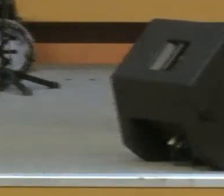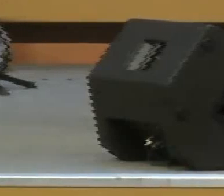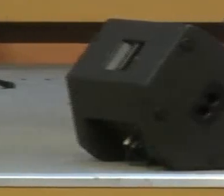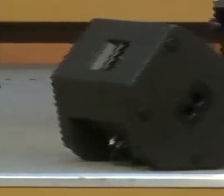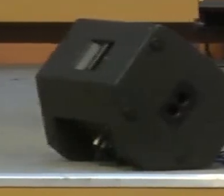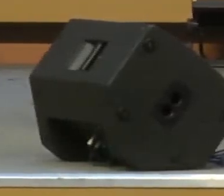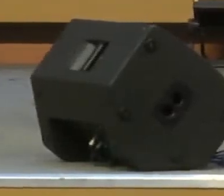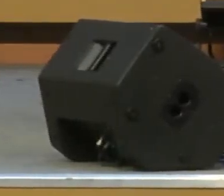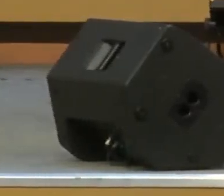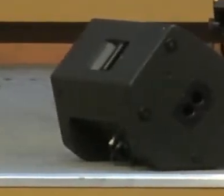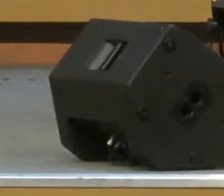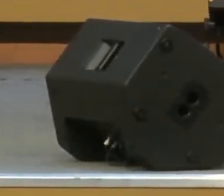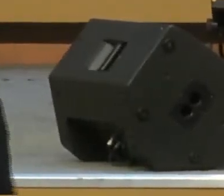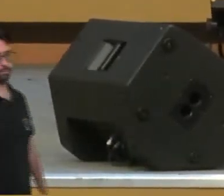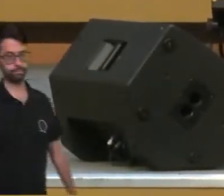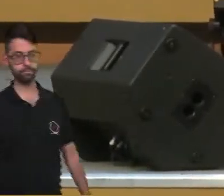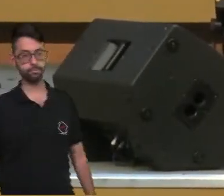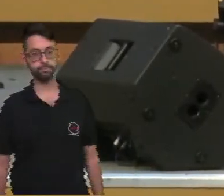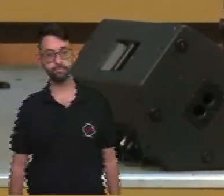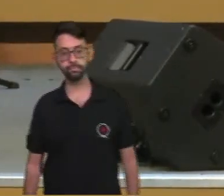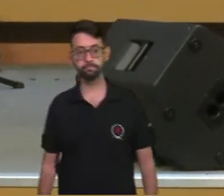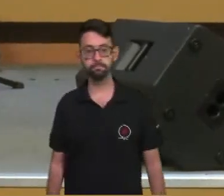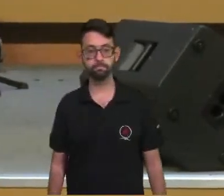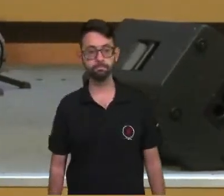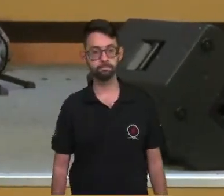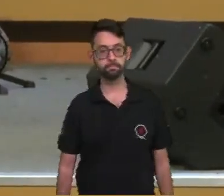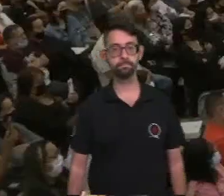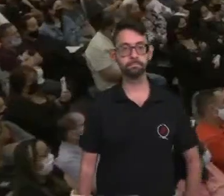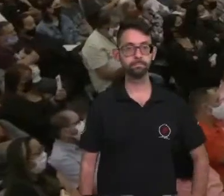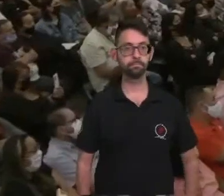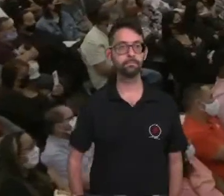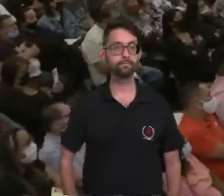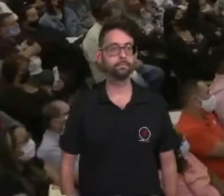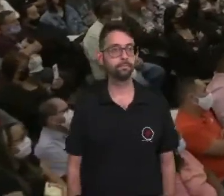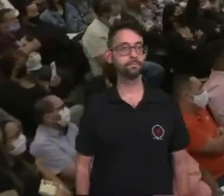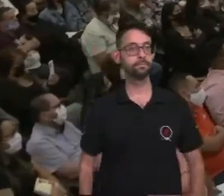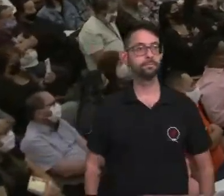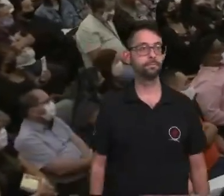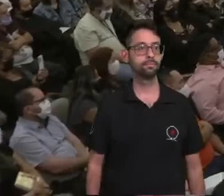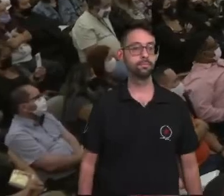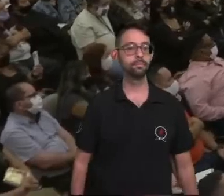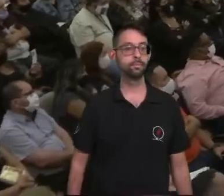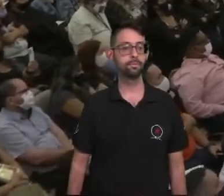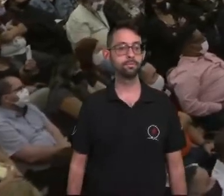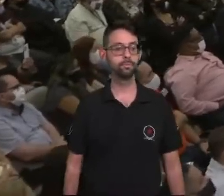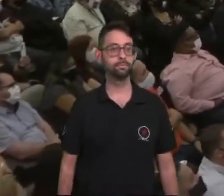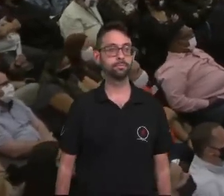gangorra? Só o Satanás sentar lá em cima, caiu embaixo.